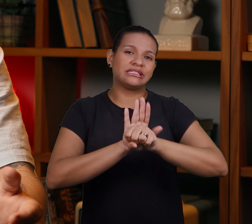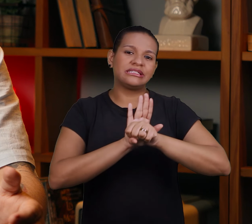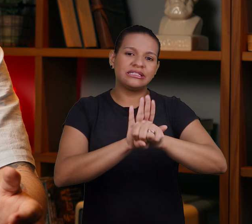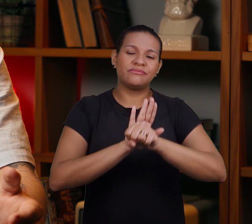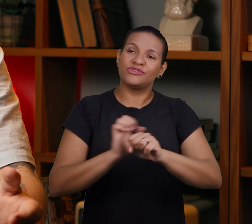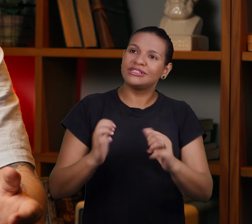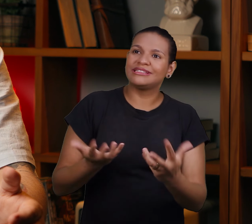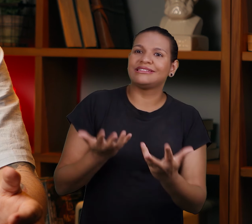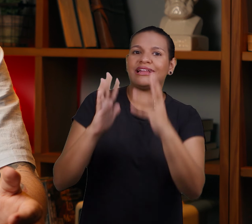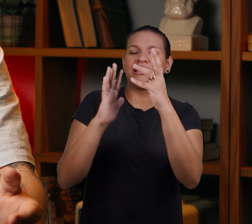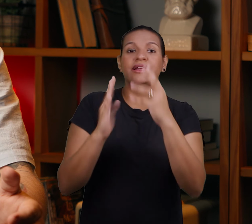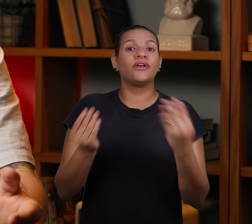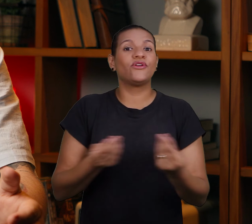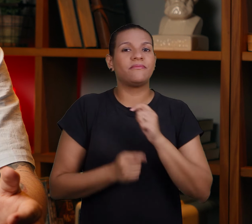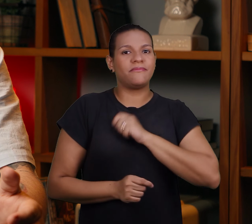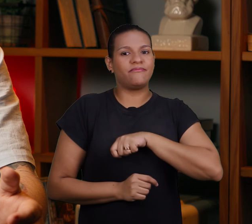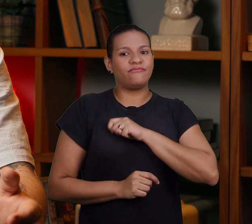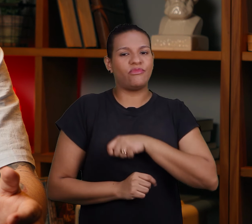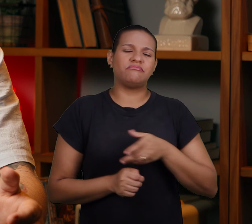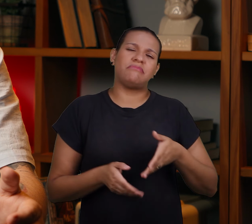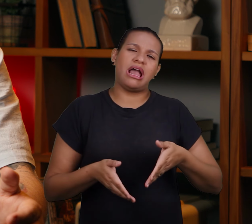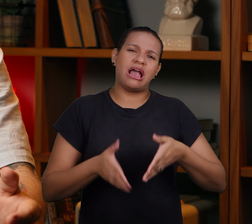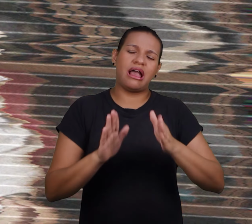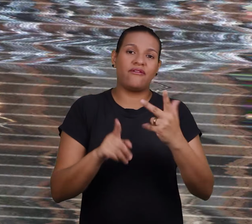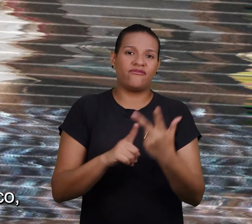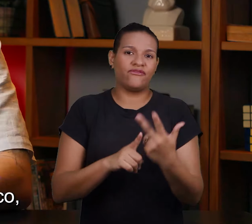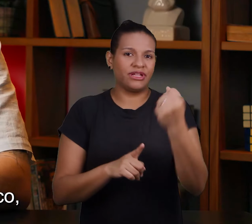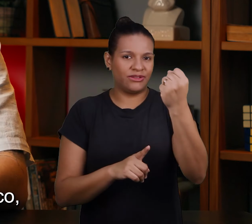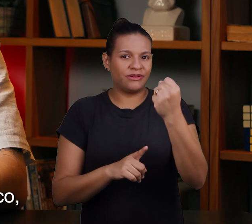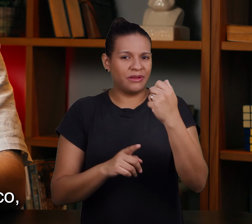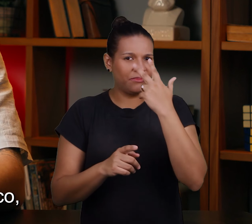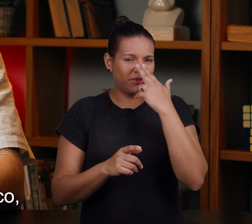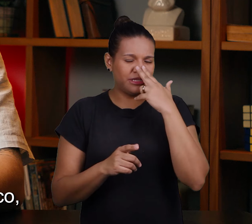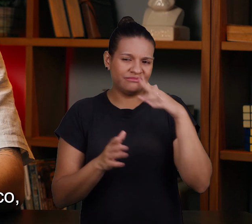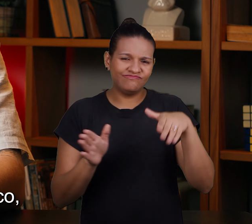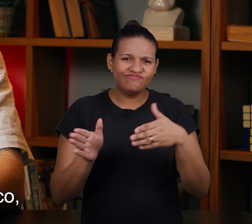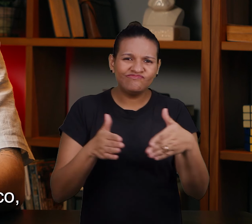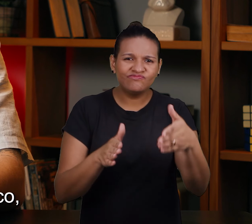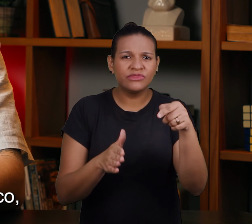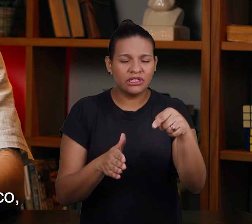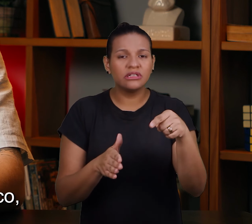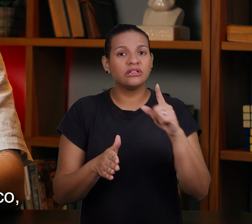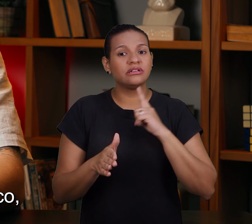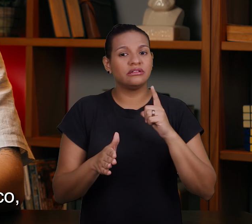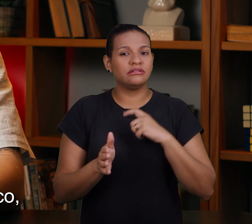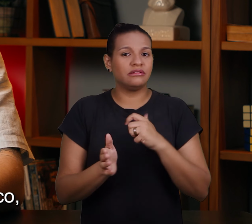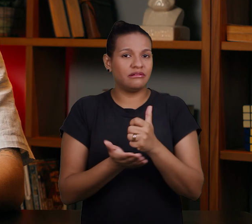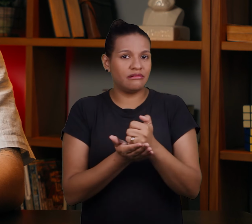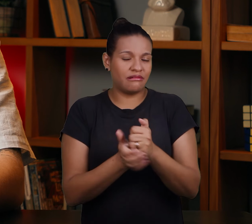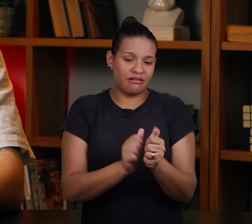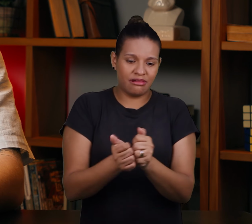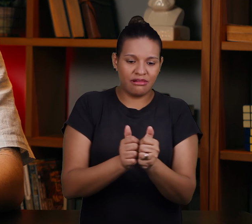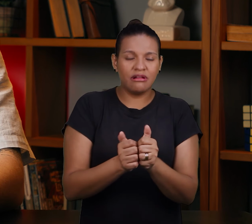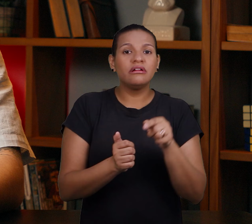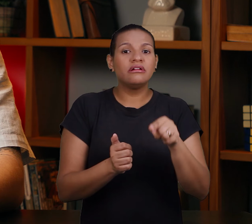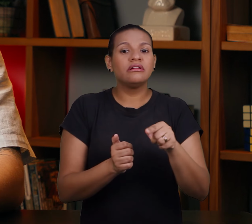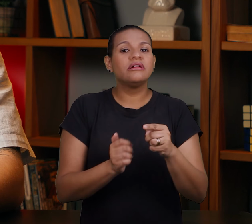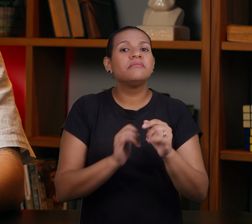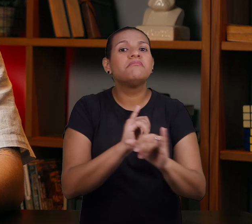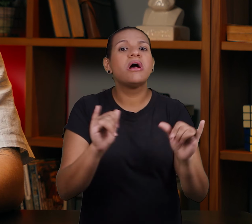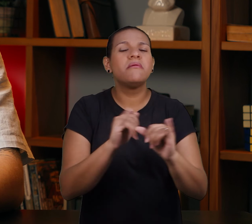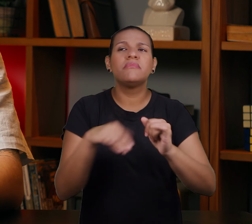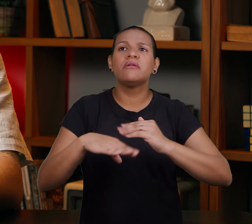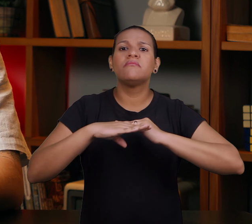celebram os vencedores históricos e a barbárie que foi o caminho para sua vitória. Só que esses games que perpetuam o discurso hegemônico têm uma clara vantagem sobre